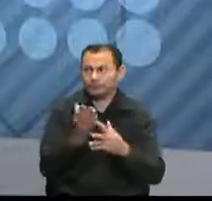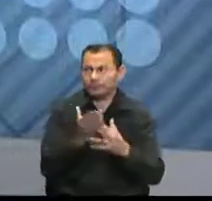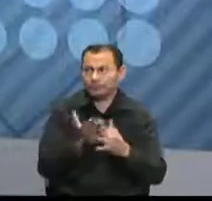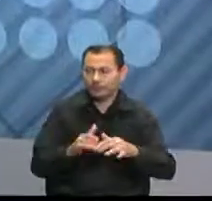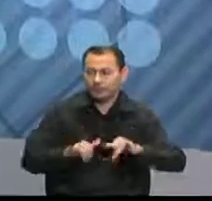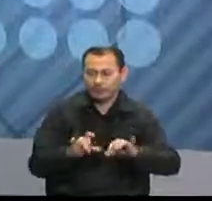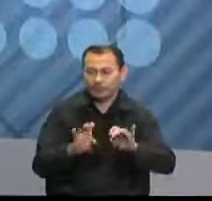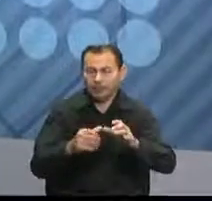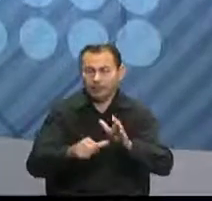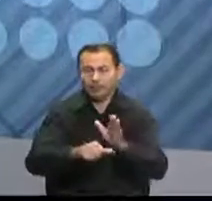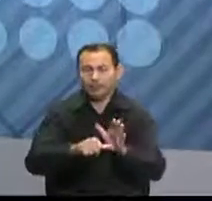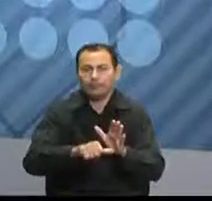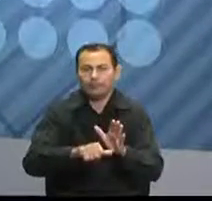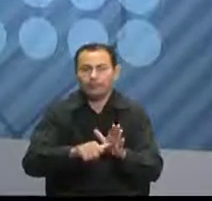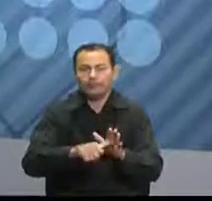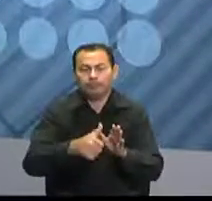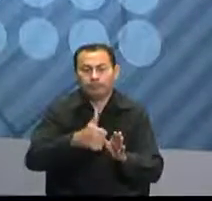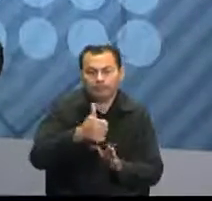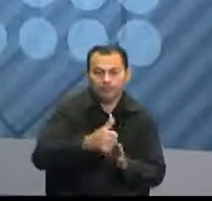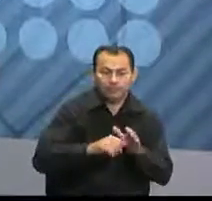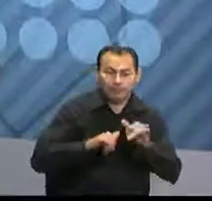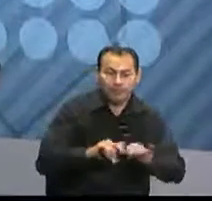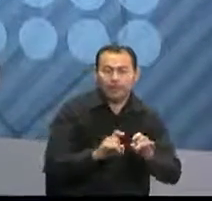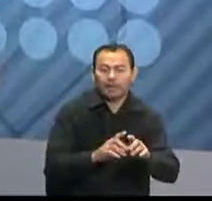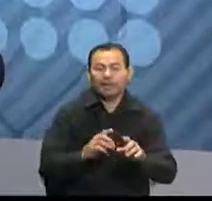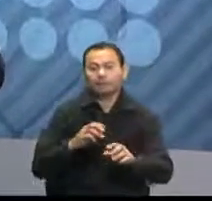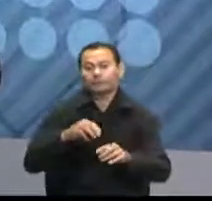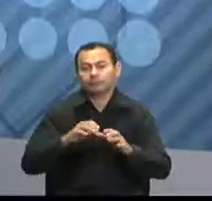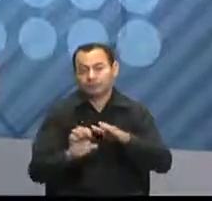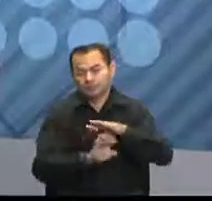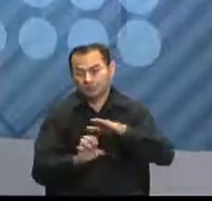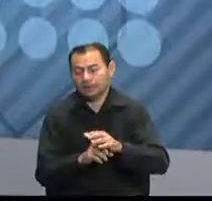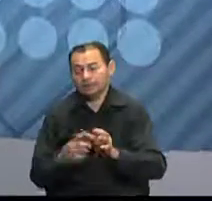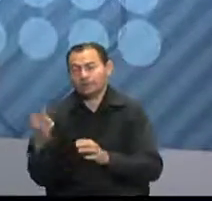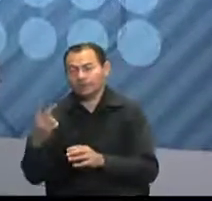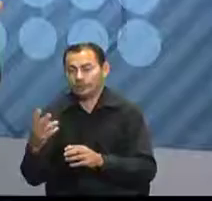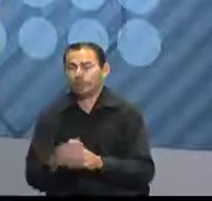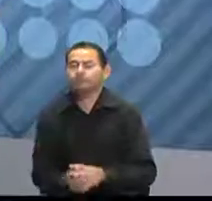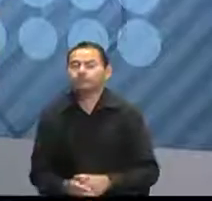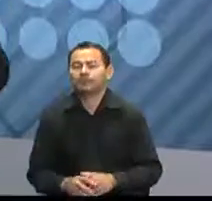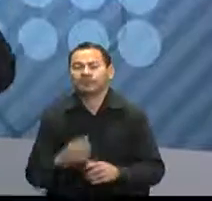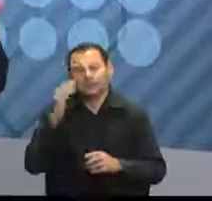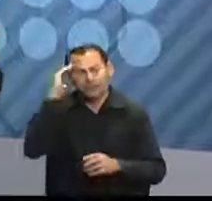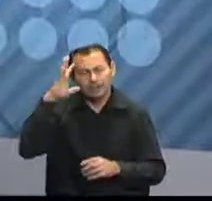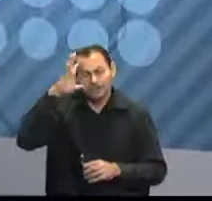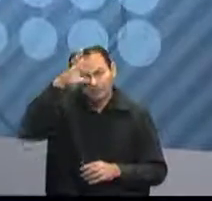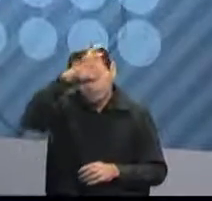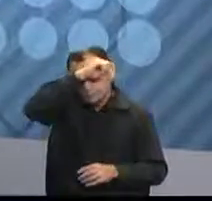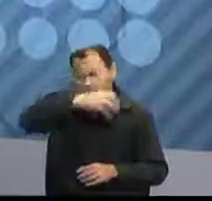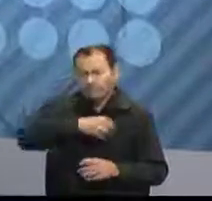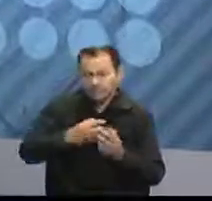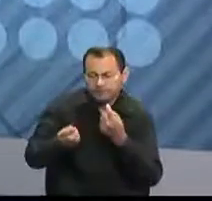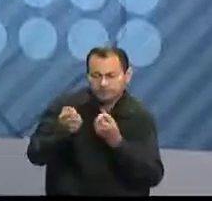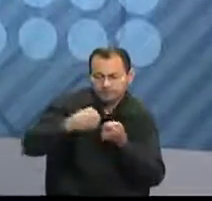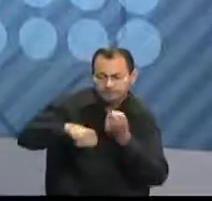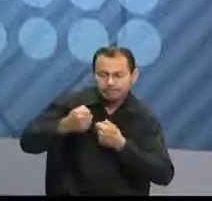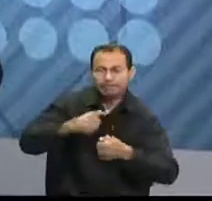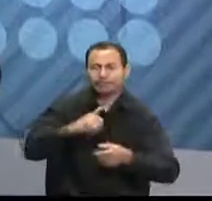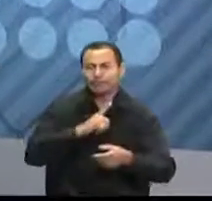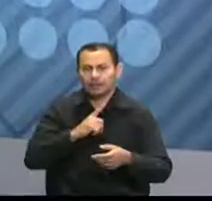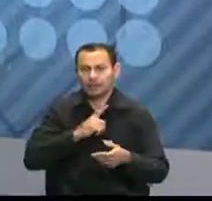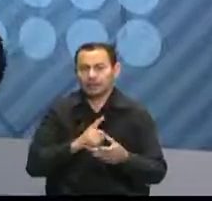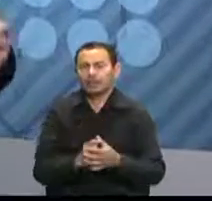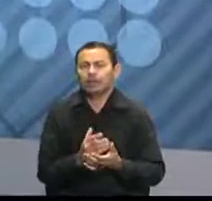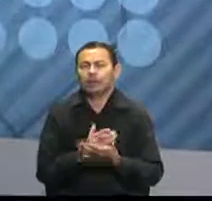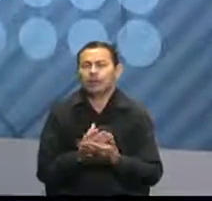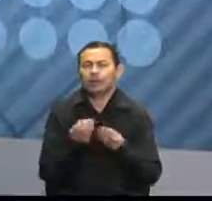mercado primário e secundário é importante também que a gente compreenda a as modalidades de negociações ali que existem